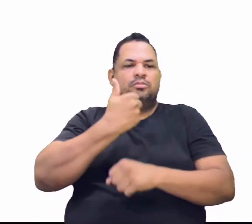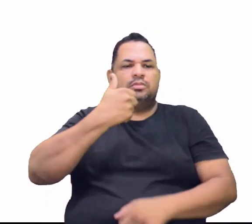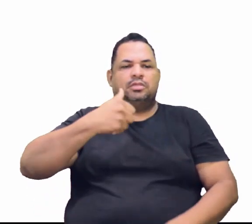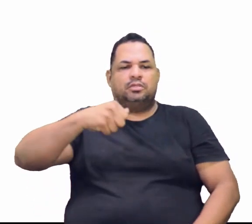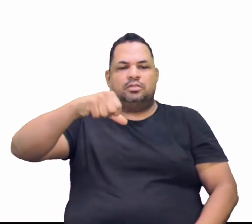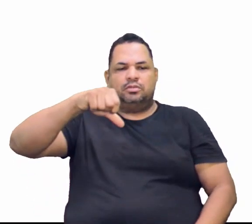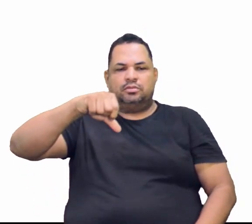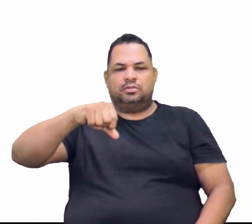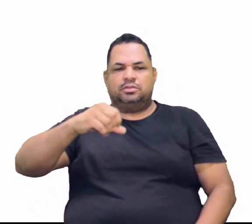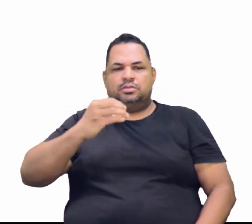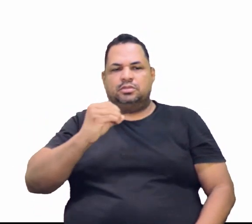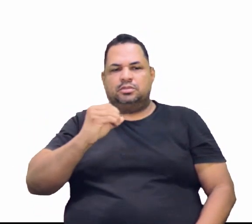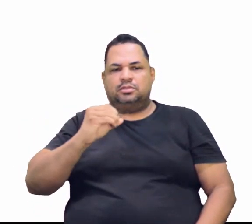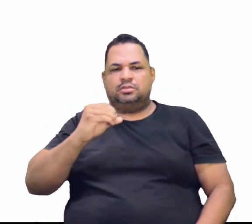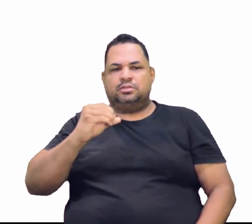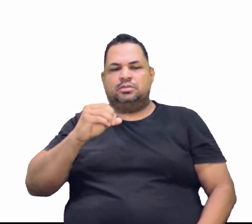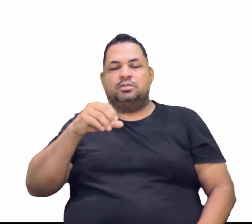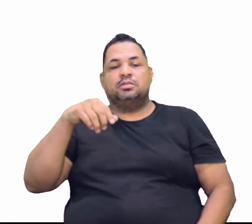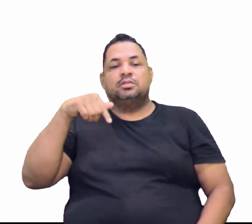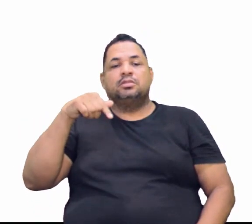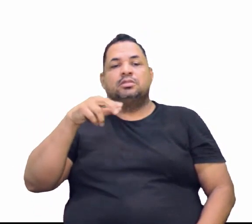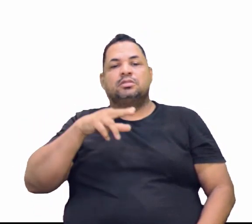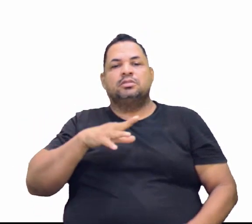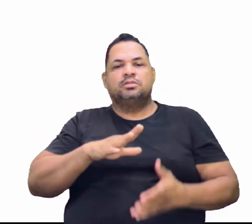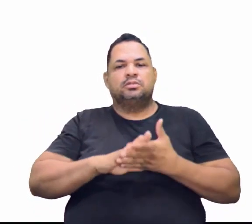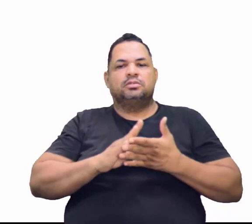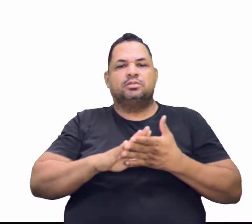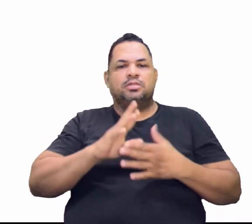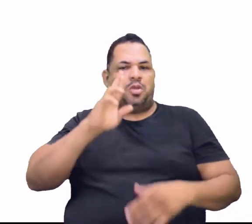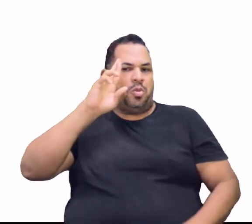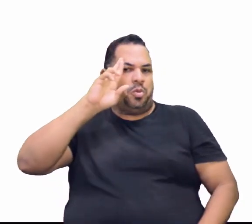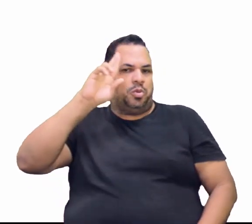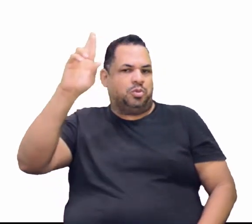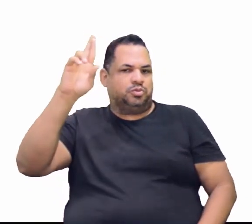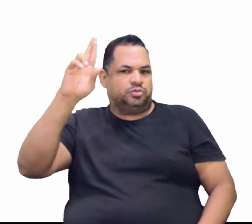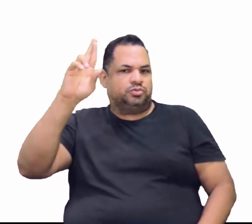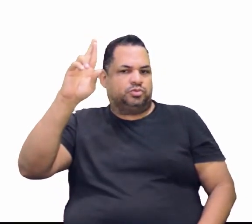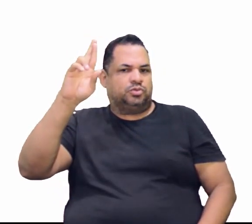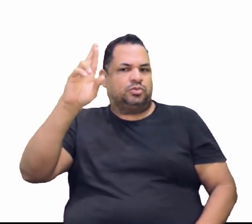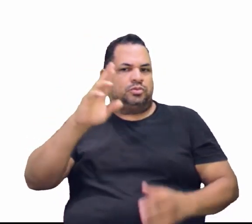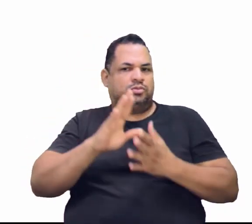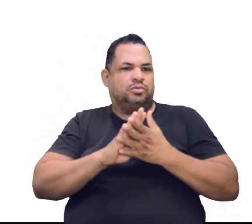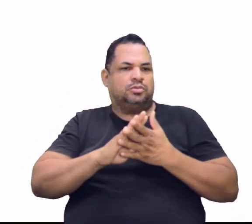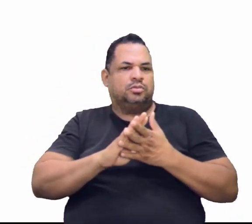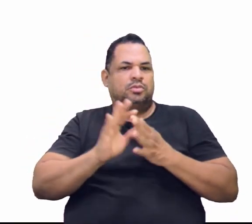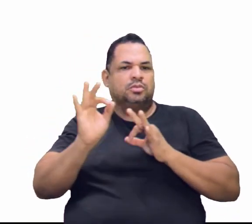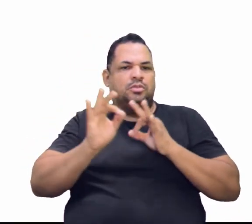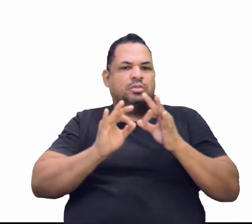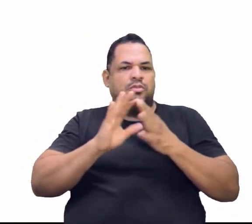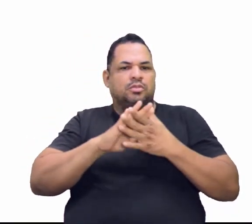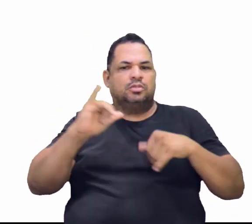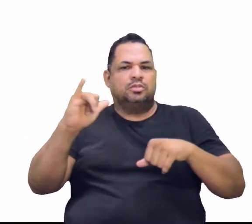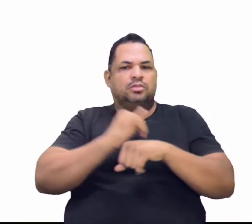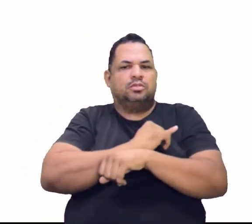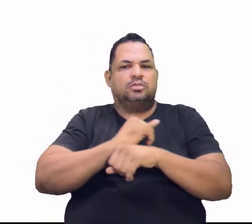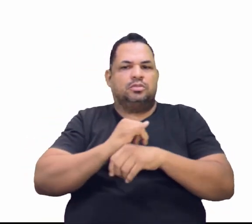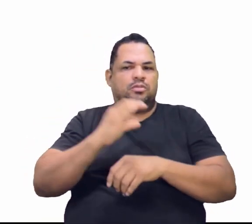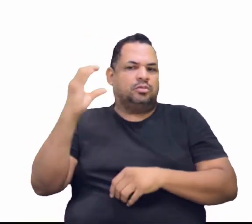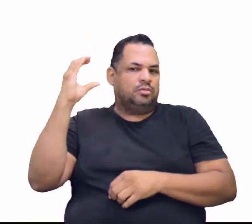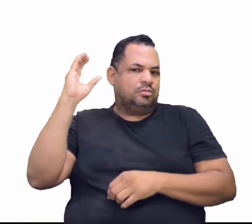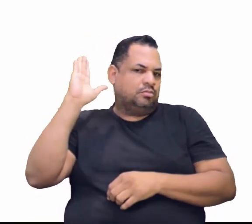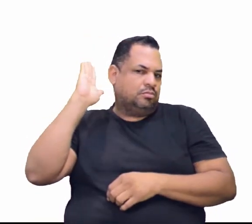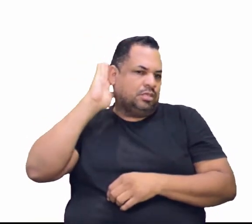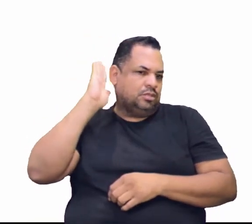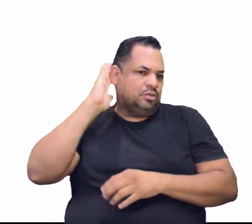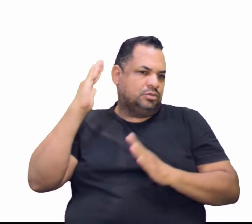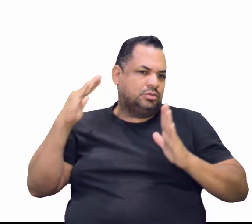1907, ele é nomeado chefe da Comissão de Linha Telegráfica Estratégica de Mato Grosso até